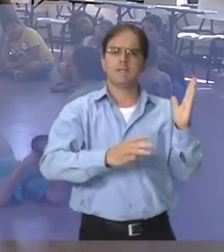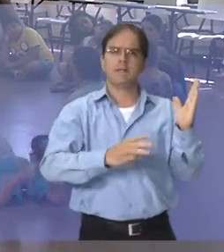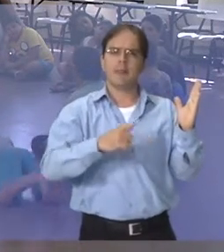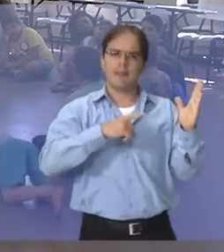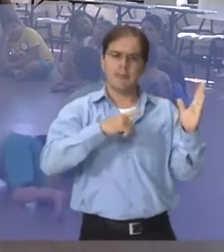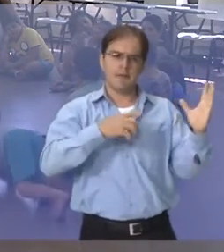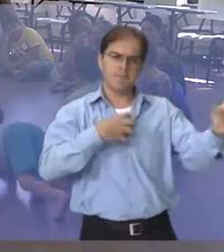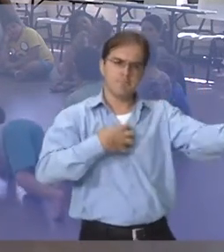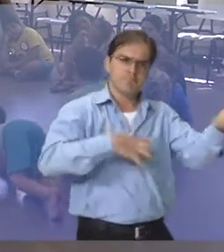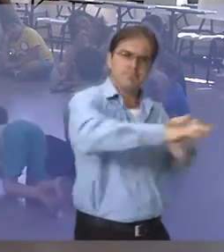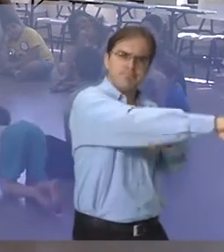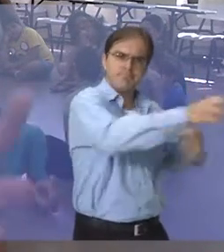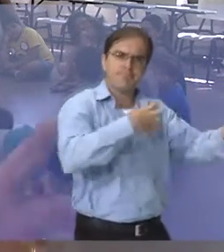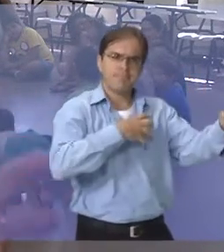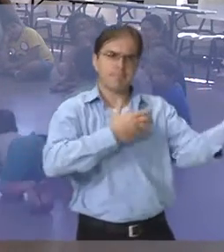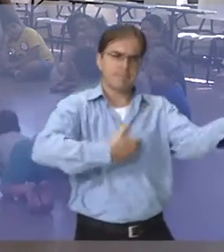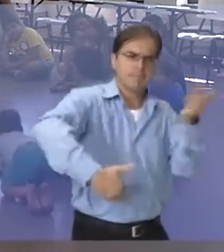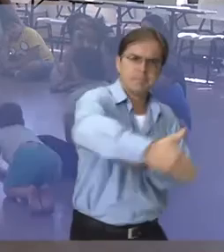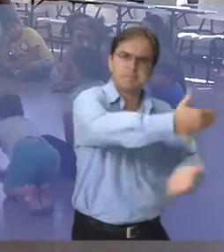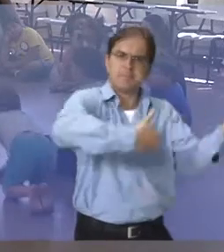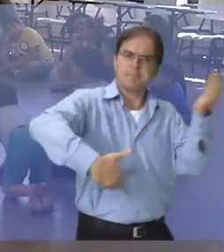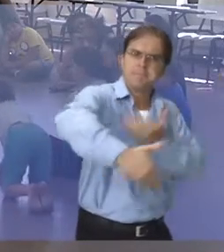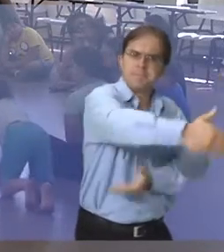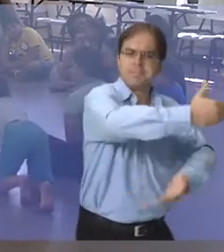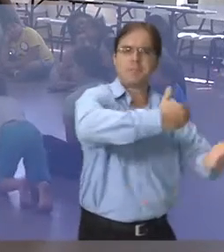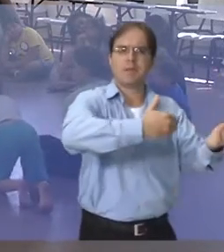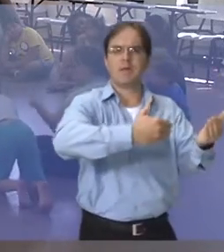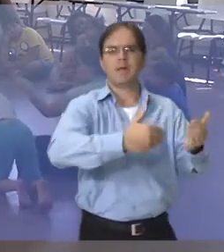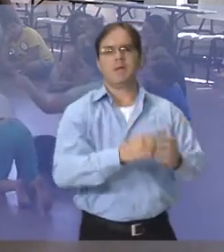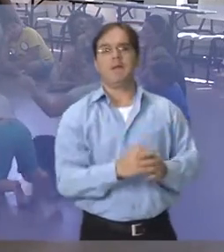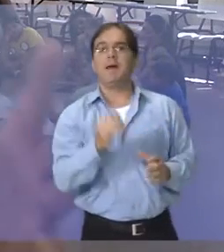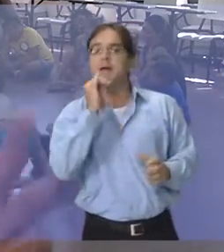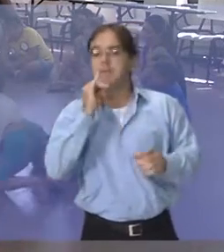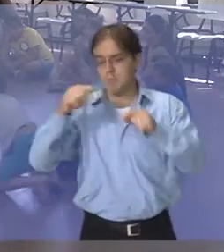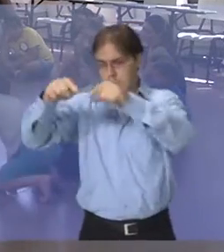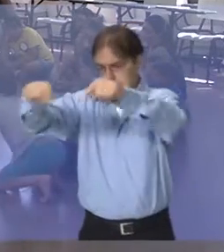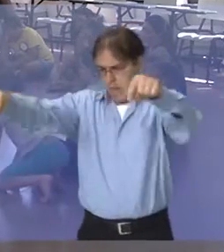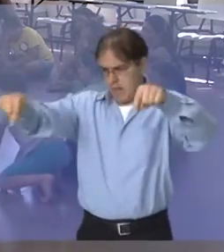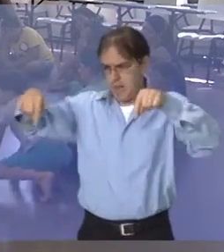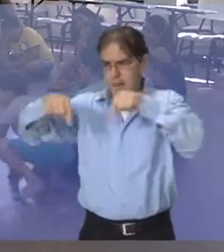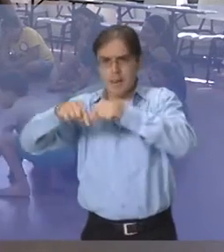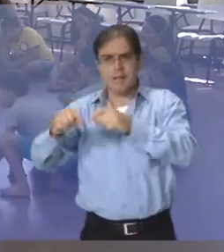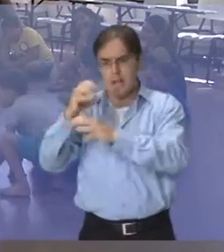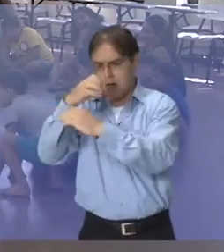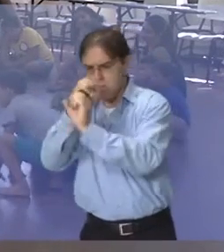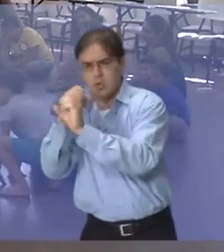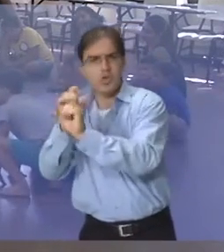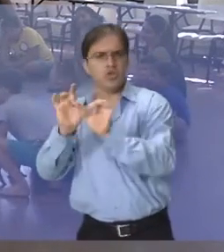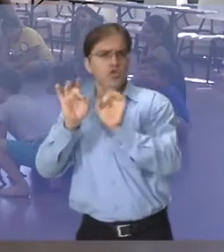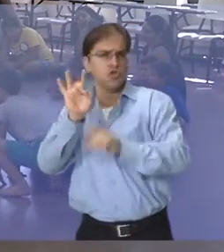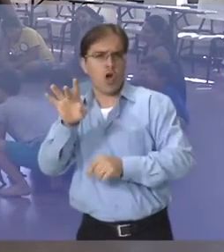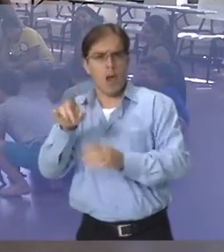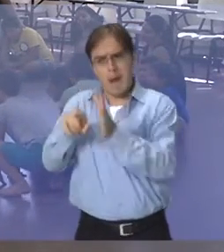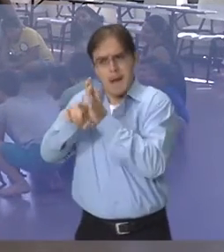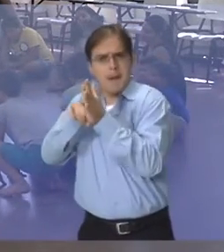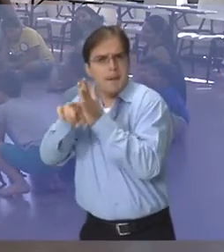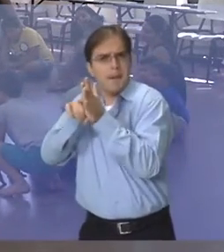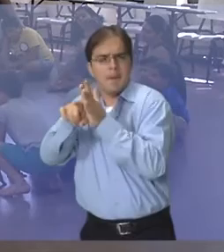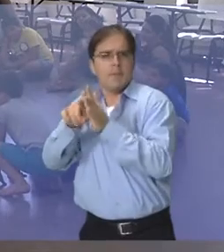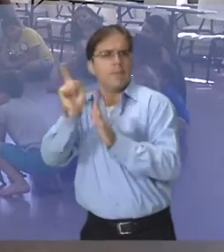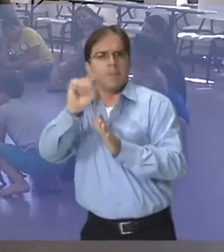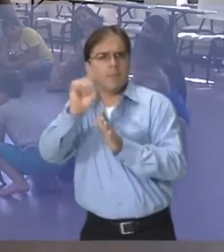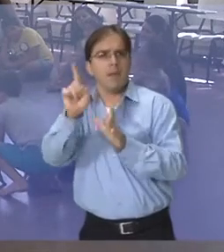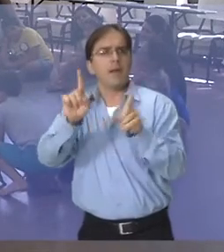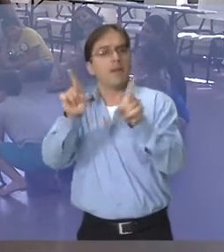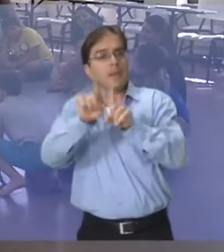exemplo, saindo um pouco daquele cenário tradicional da pesquisa, do laboratório. Então, quando a gente trabalha a